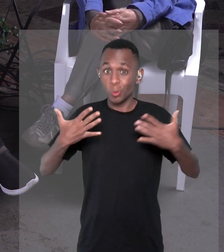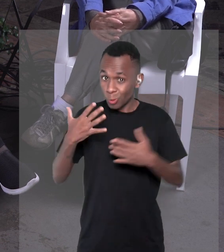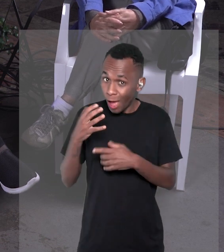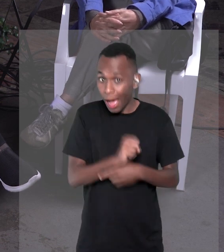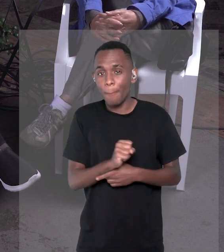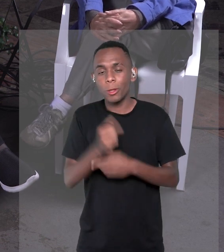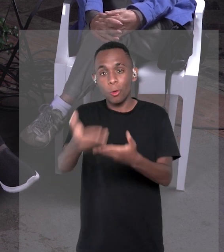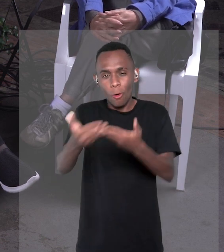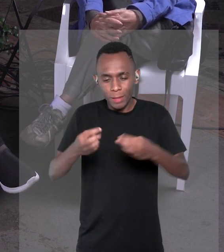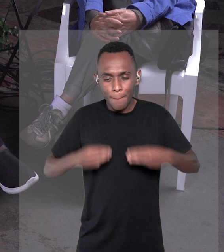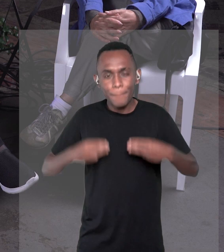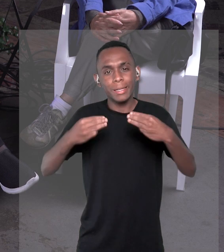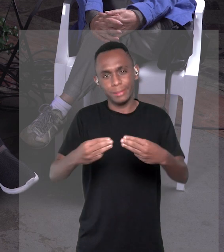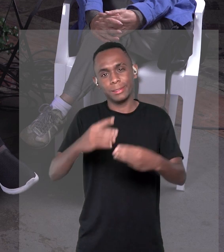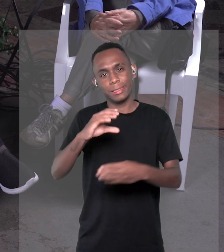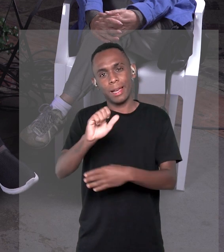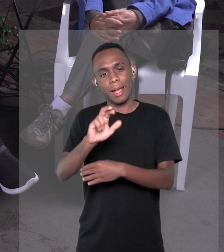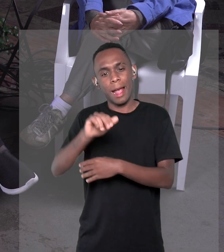só, depois você volta.